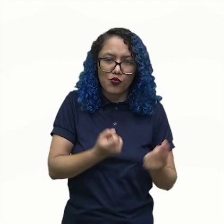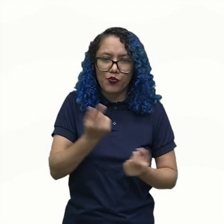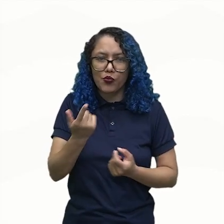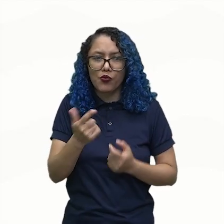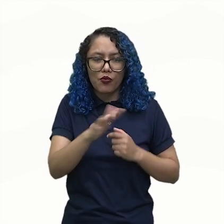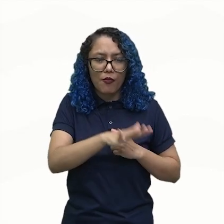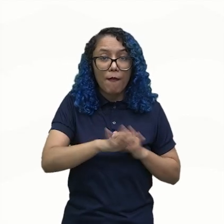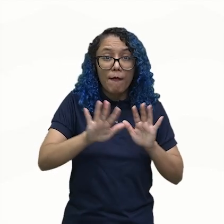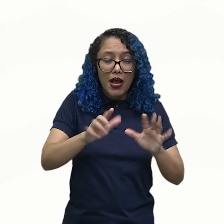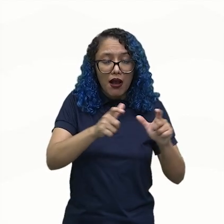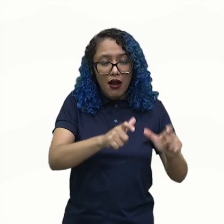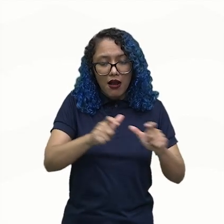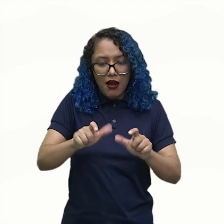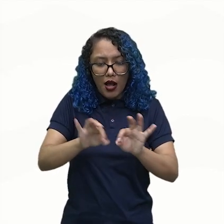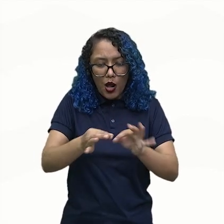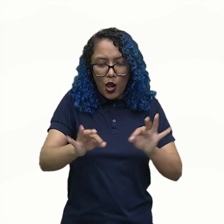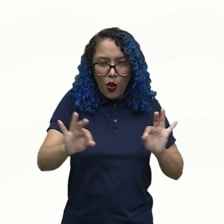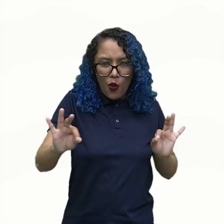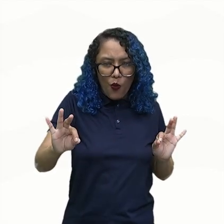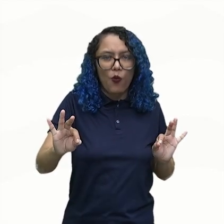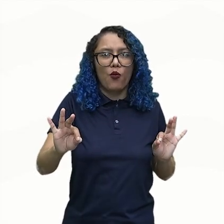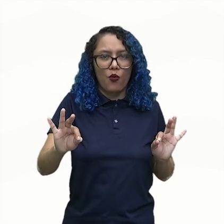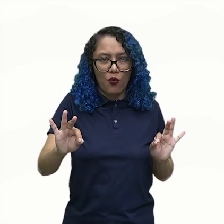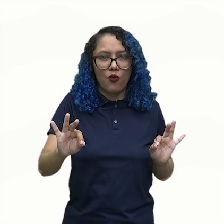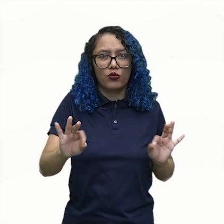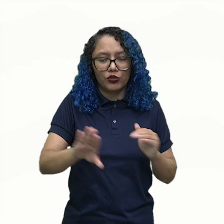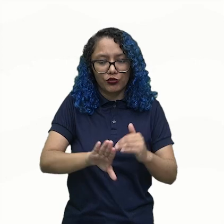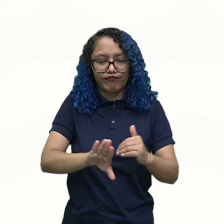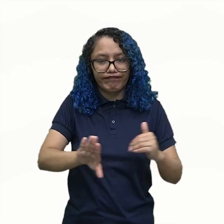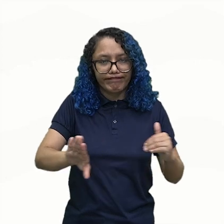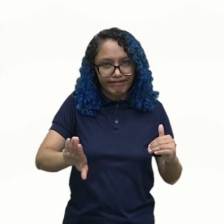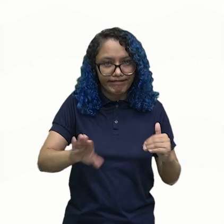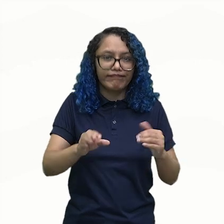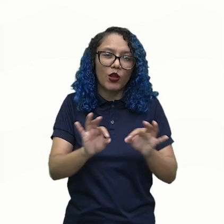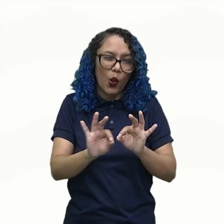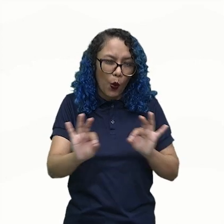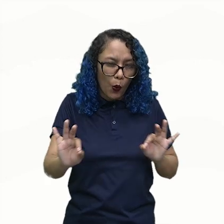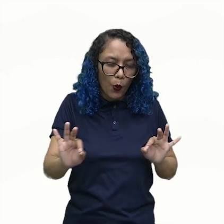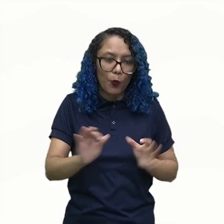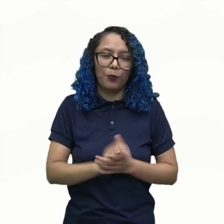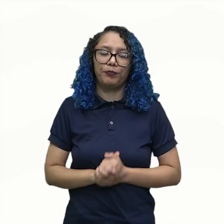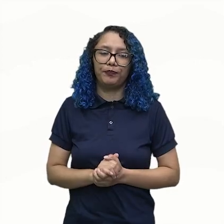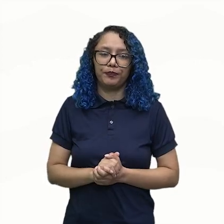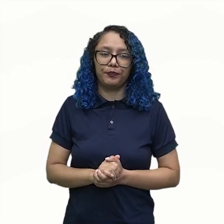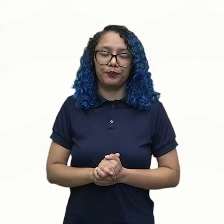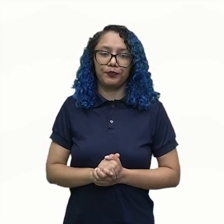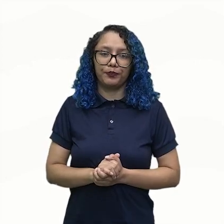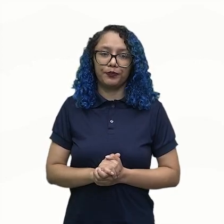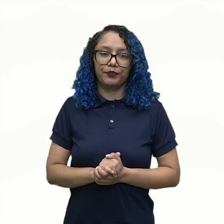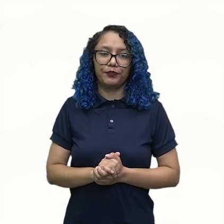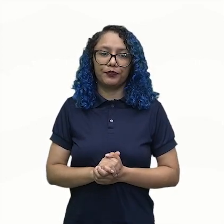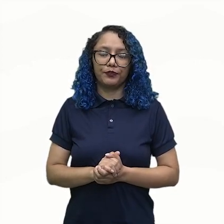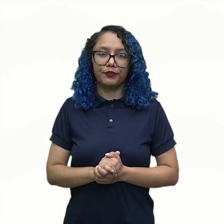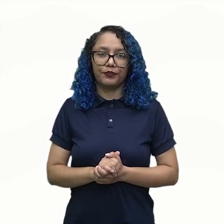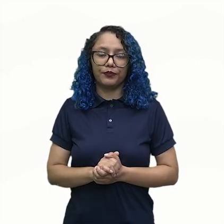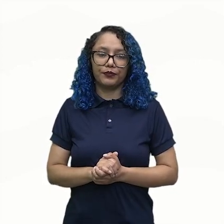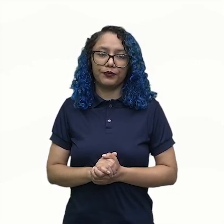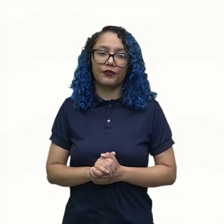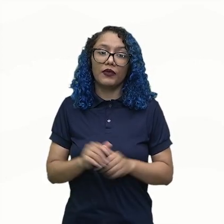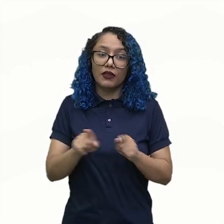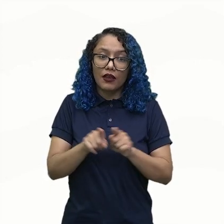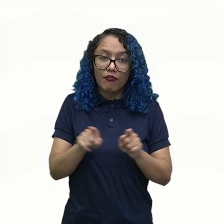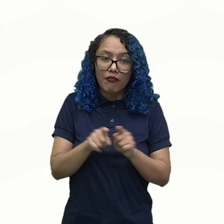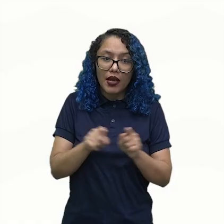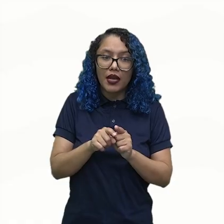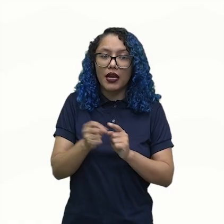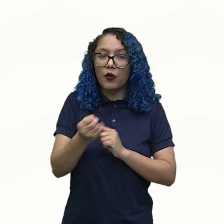grandes distâncias, né? Elas estão ali afastadas geograficamente uma das outras. Seguindo, a gente tem os fluxos, né, de